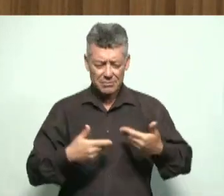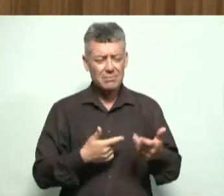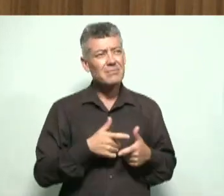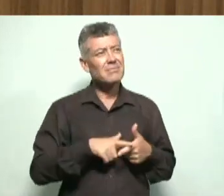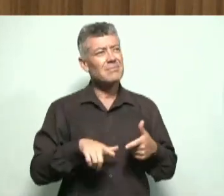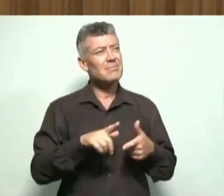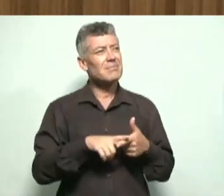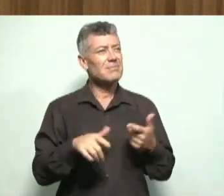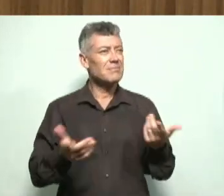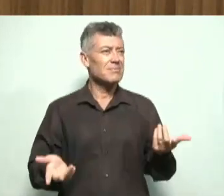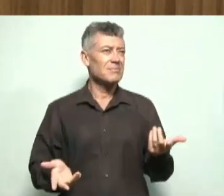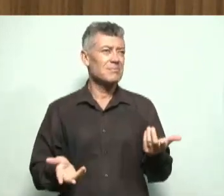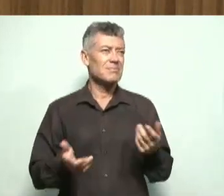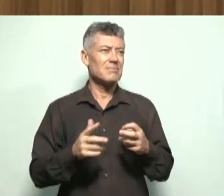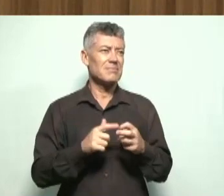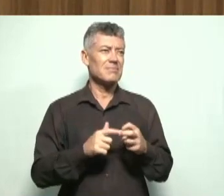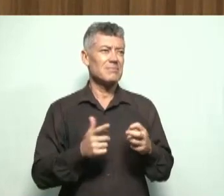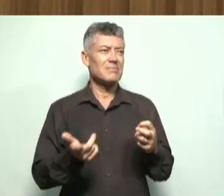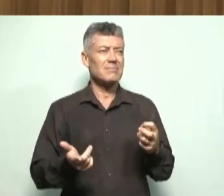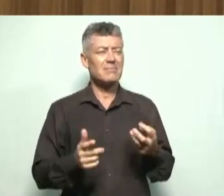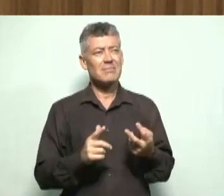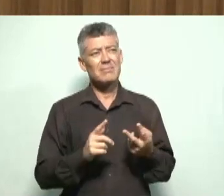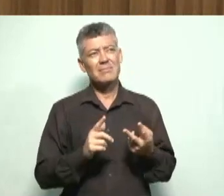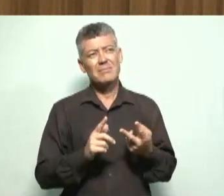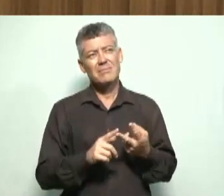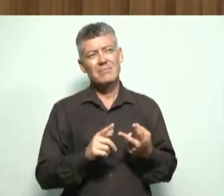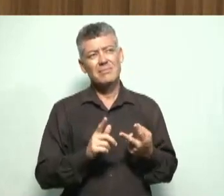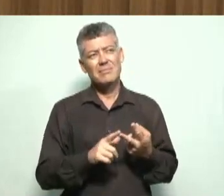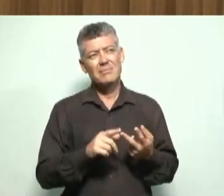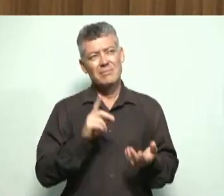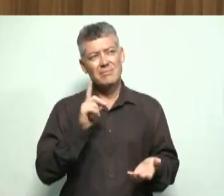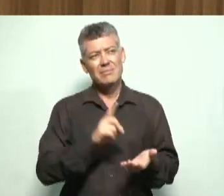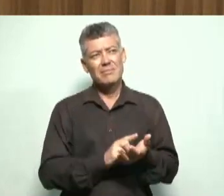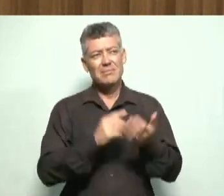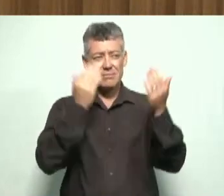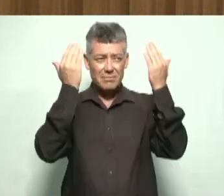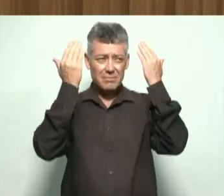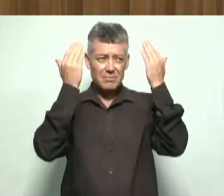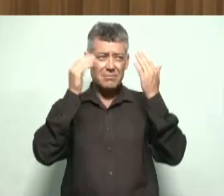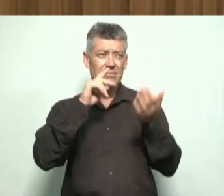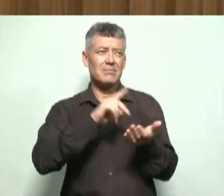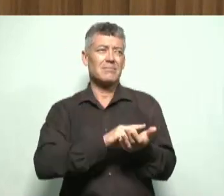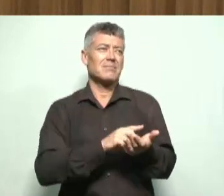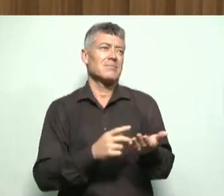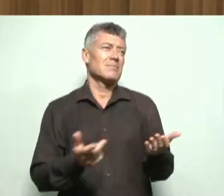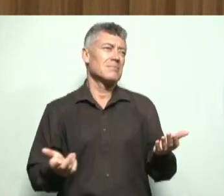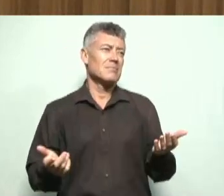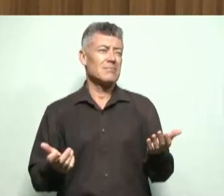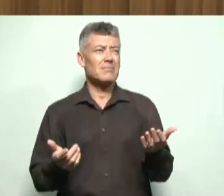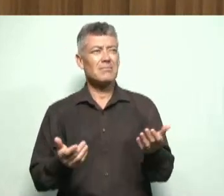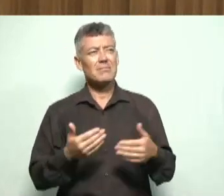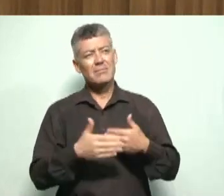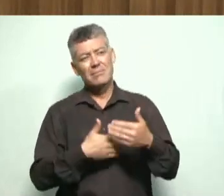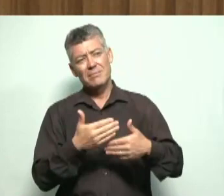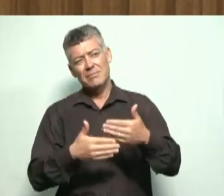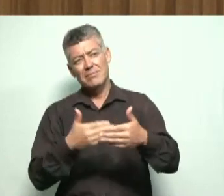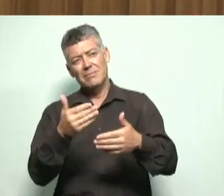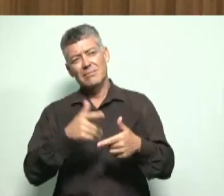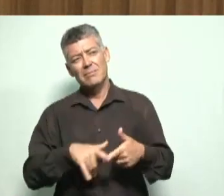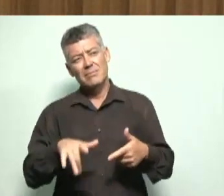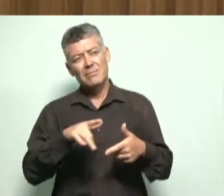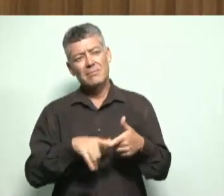problemas ginecológicos, com problemas realmente psicológicos, desenvolvendo alguns